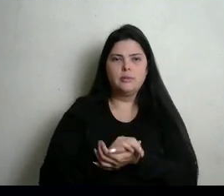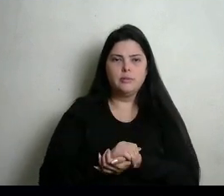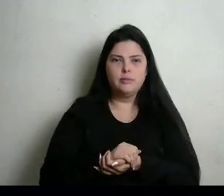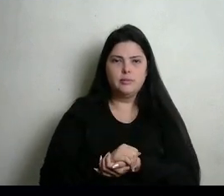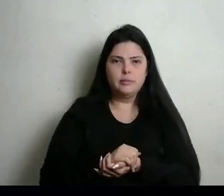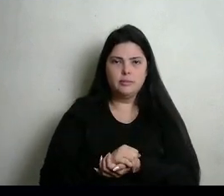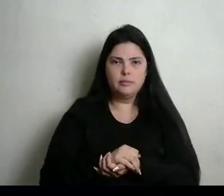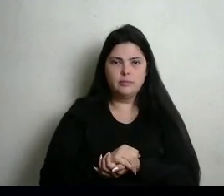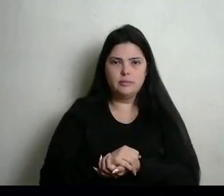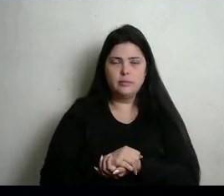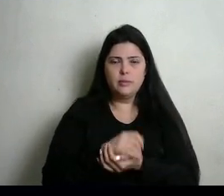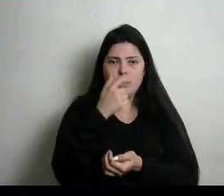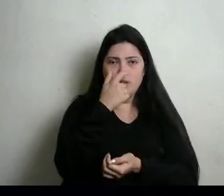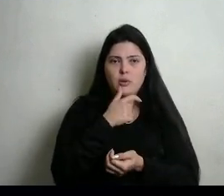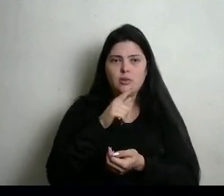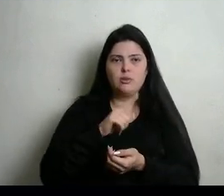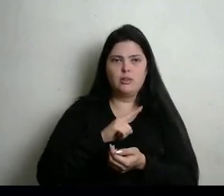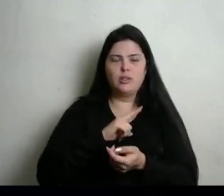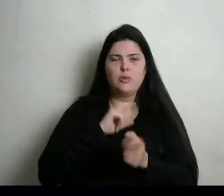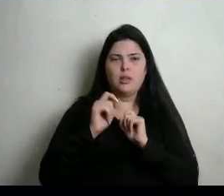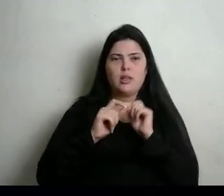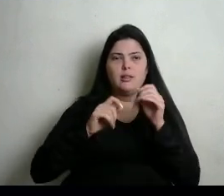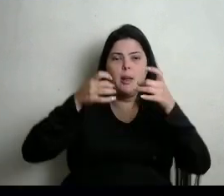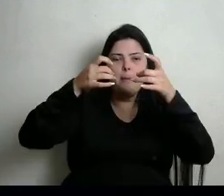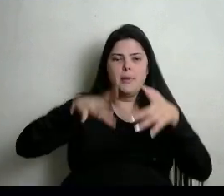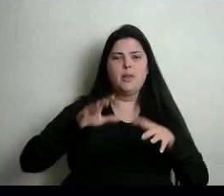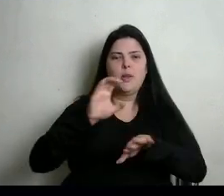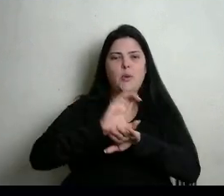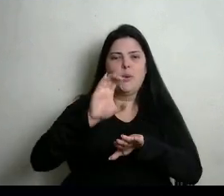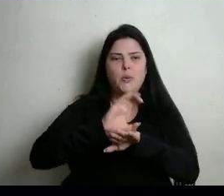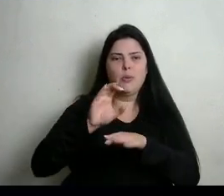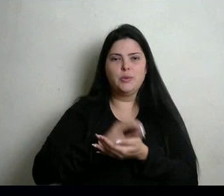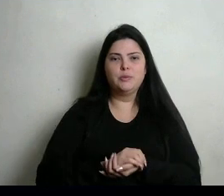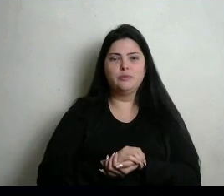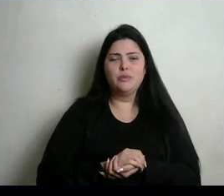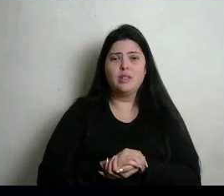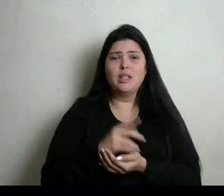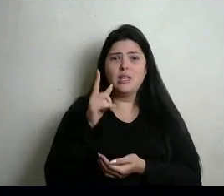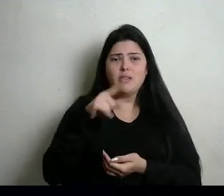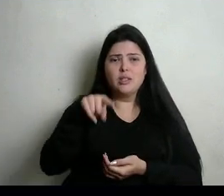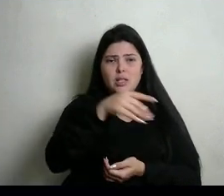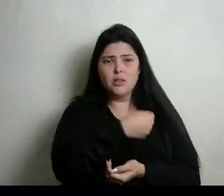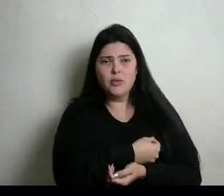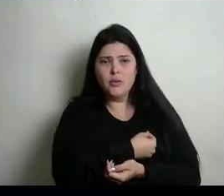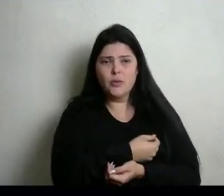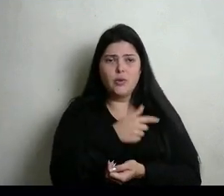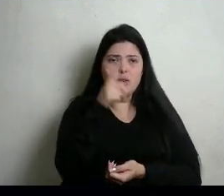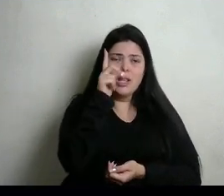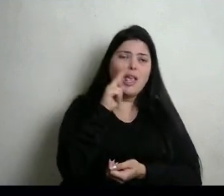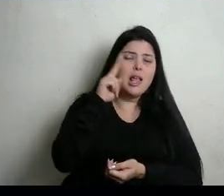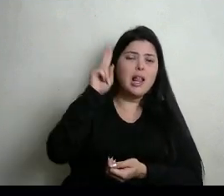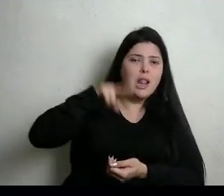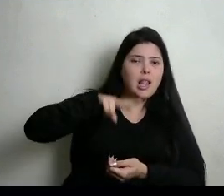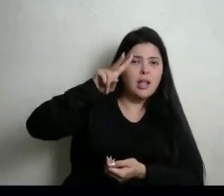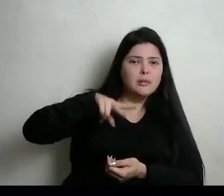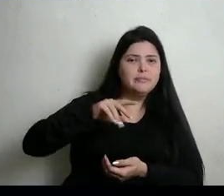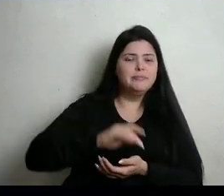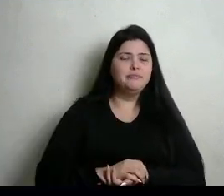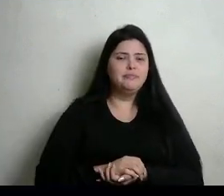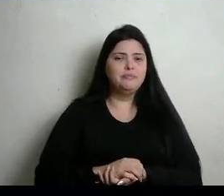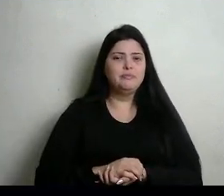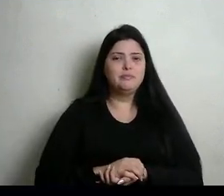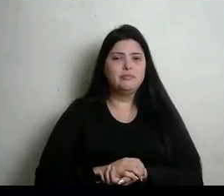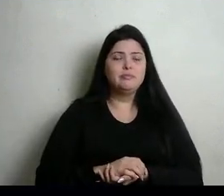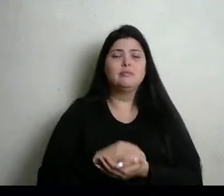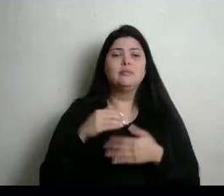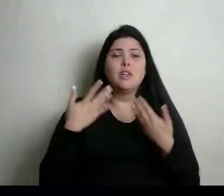eu com certeza teria abandonado o curso. Não sei se quem está aqui presencial vai conseguir enxergar, mas eu vou